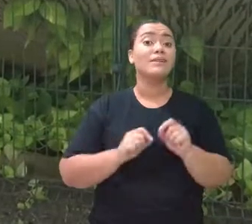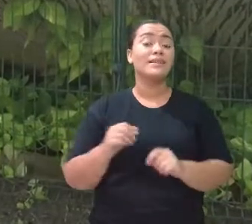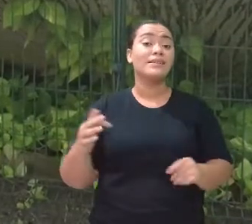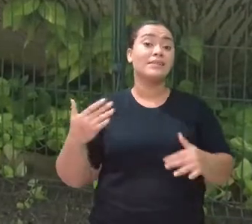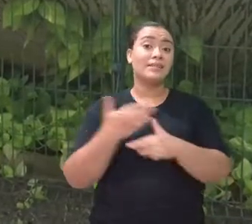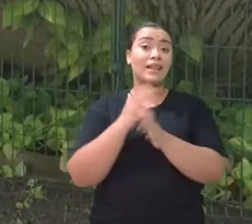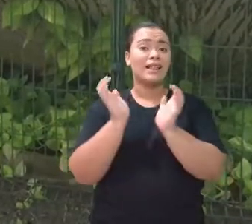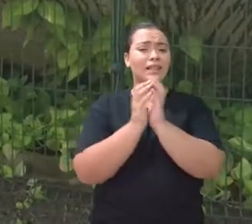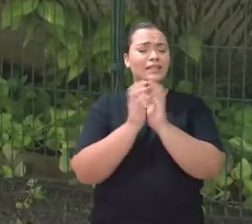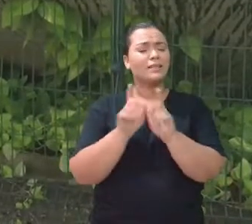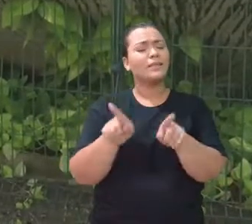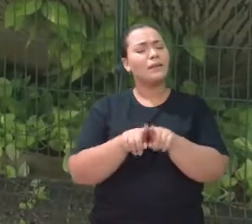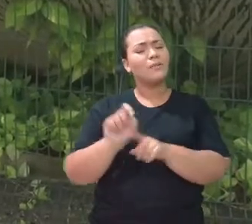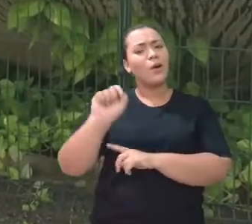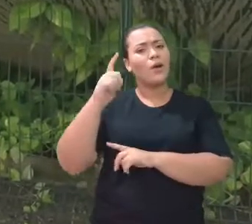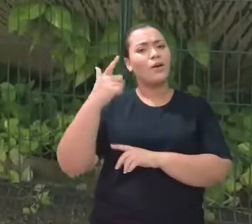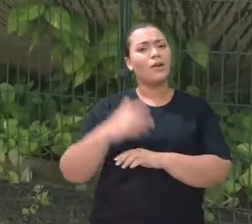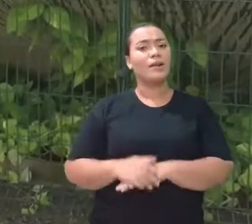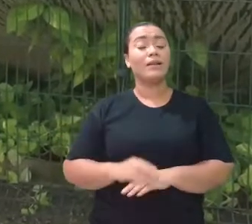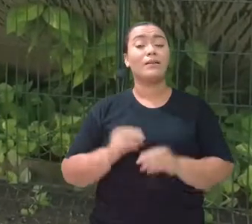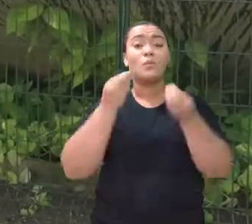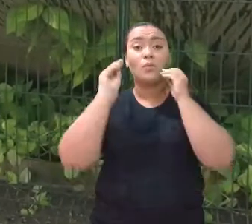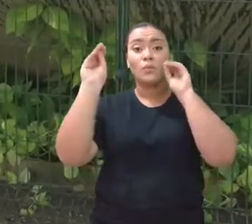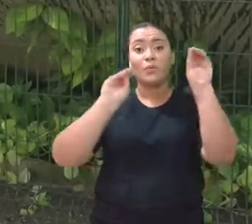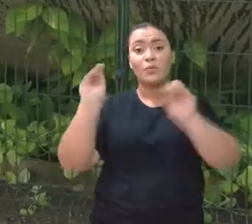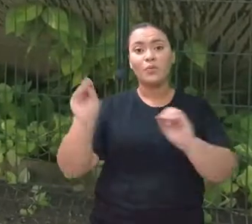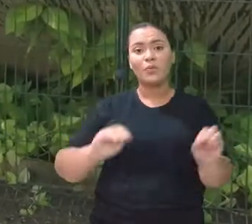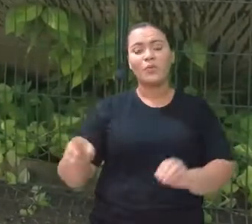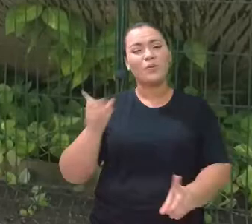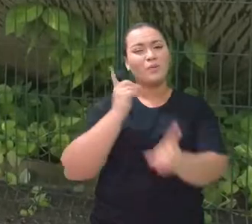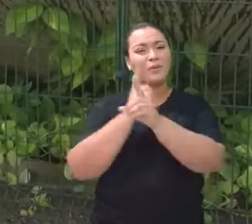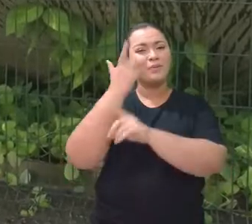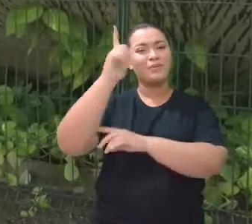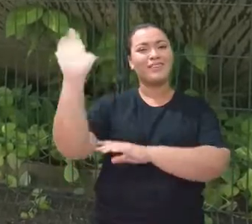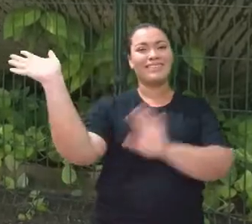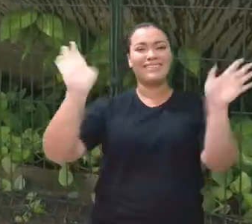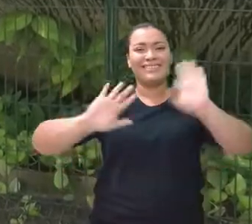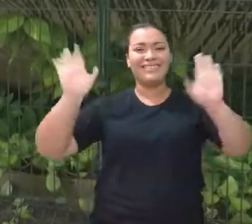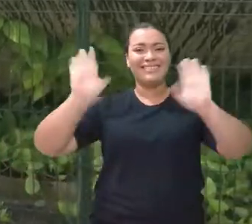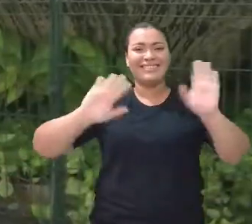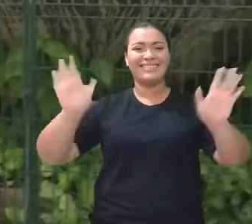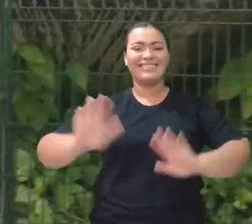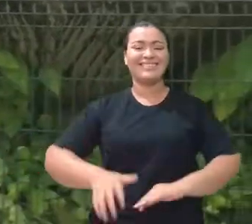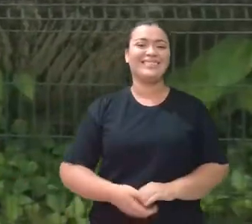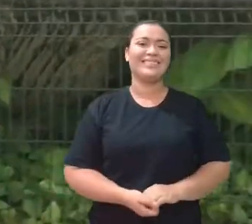Recife e Olinda. Um beijo e até a próxima. Tchau, tchau.